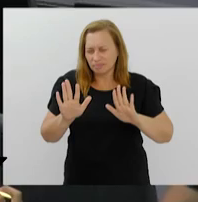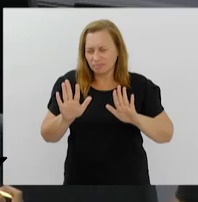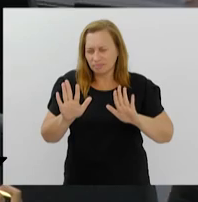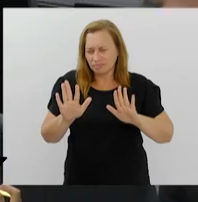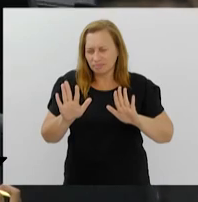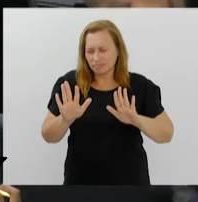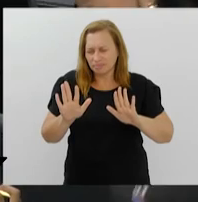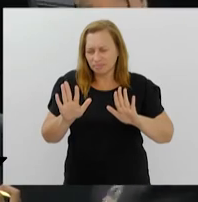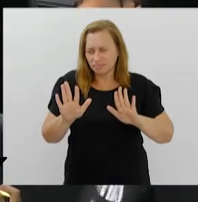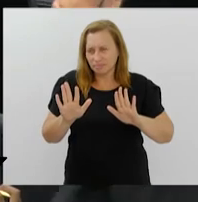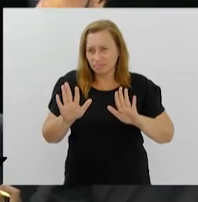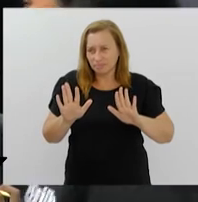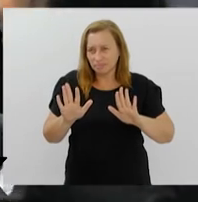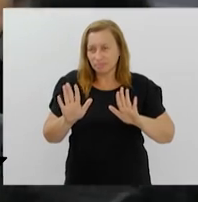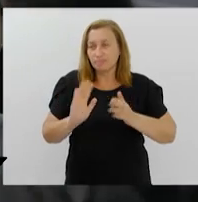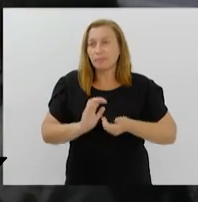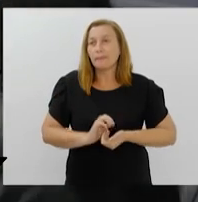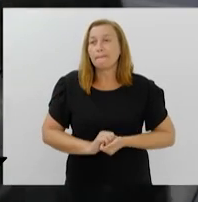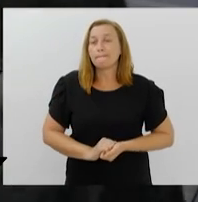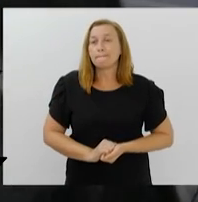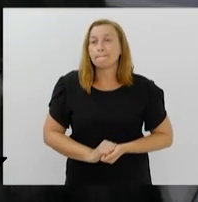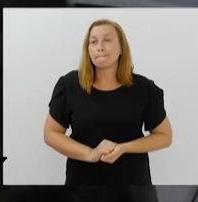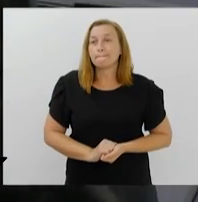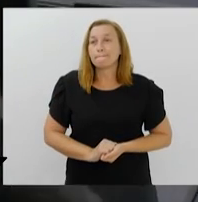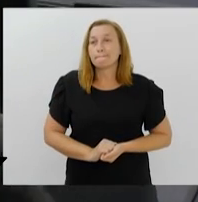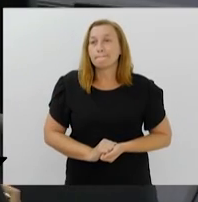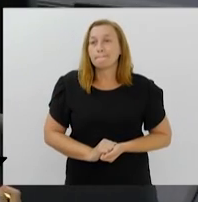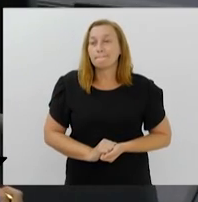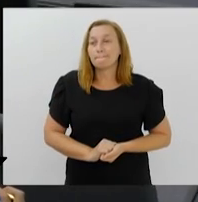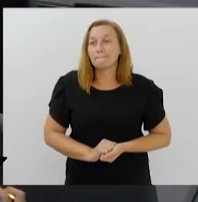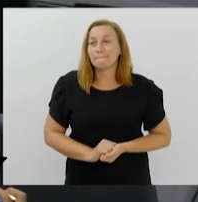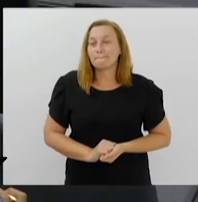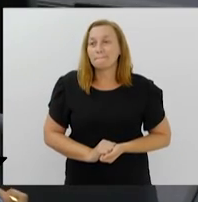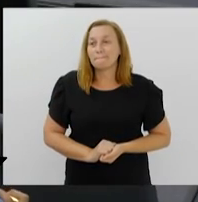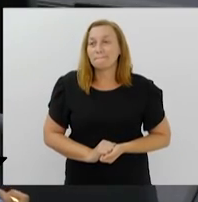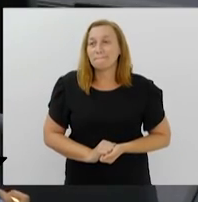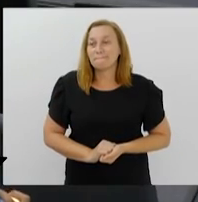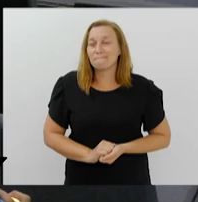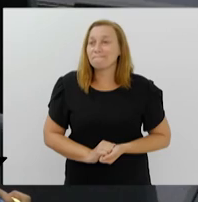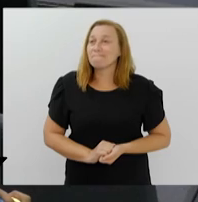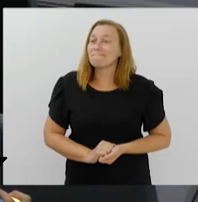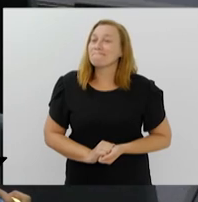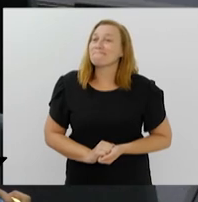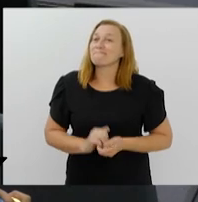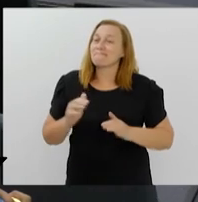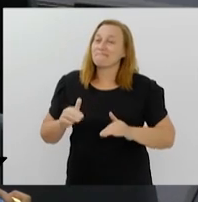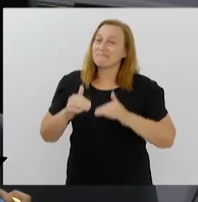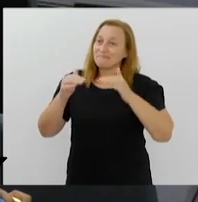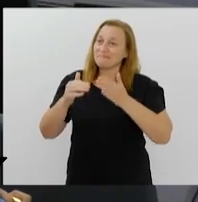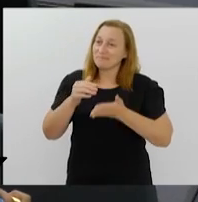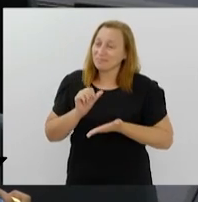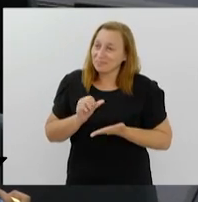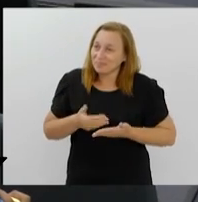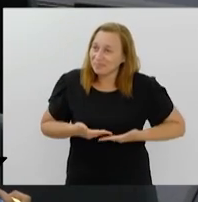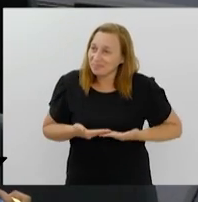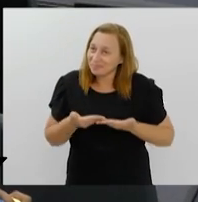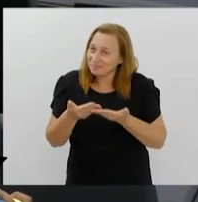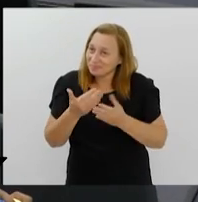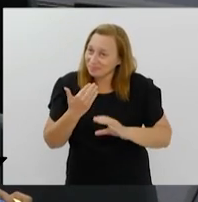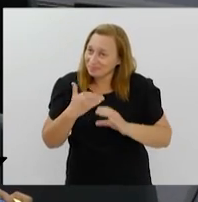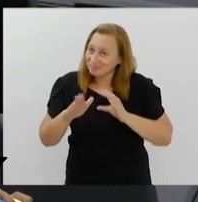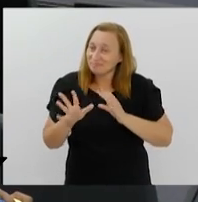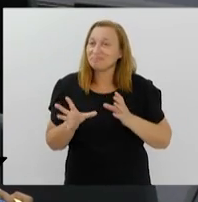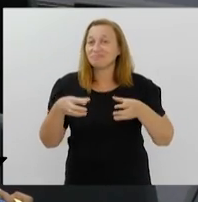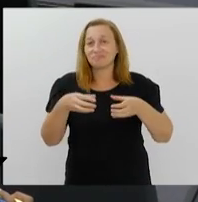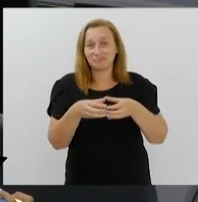É sério pois não inclusive V excelência nós encaminhamos previamente para essa